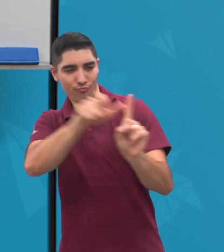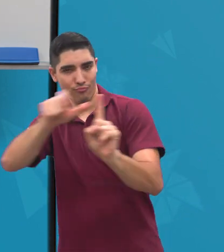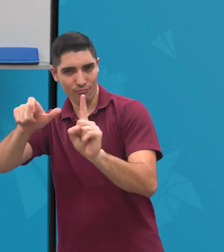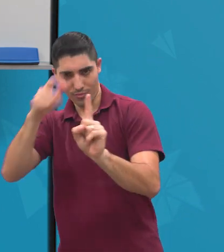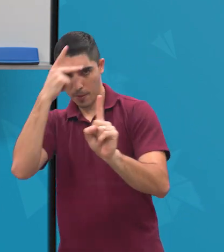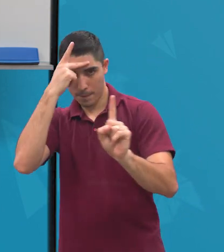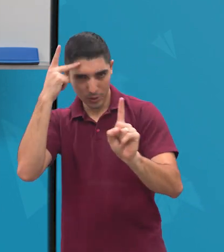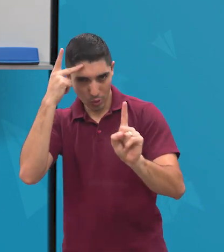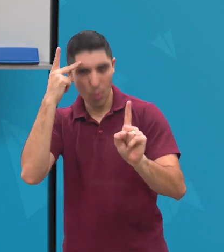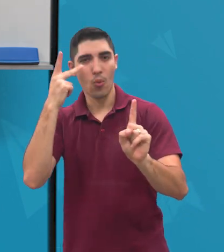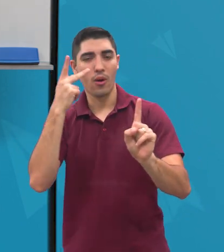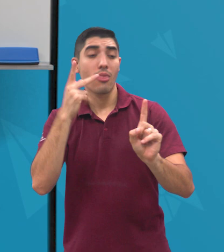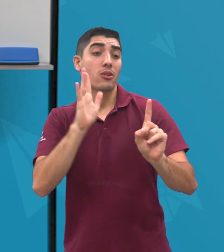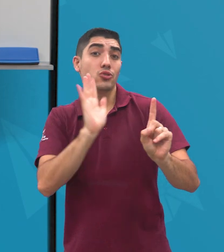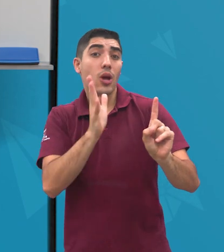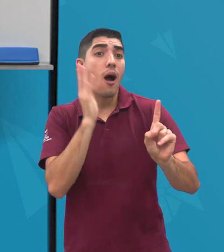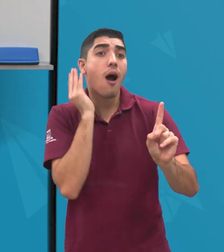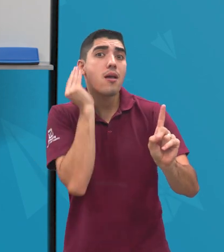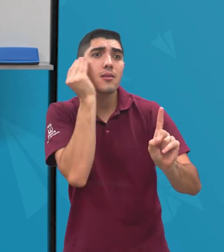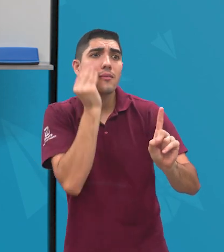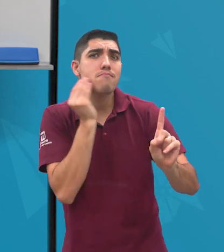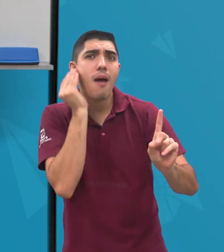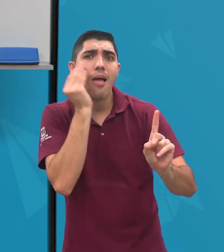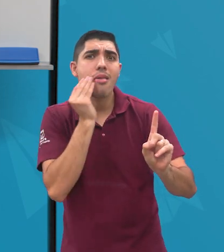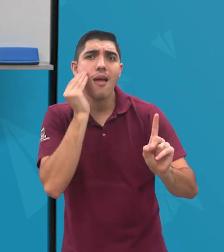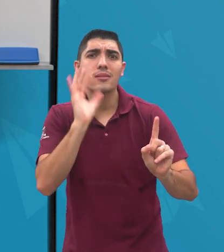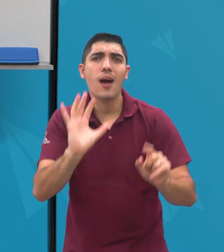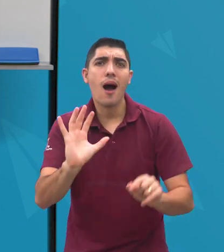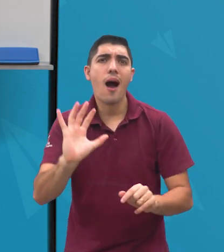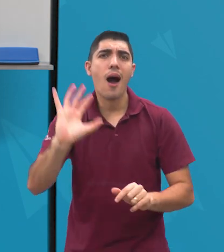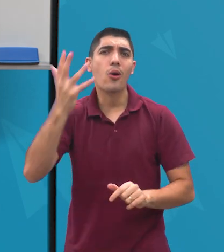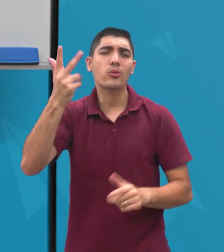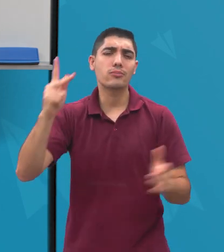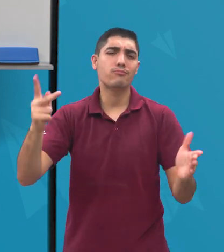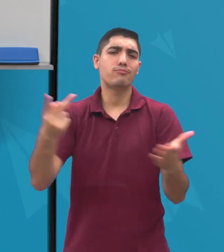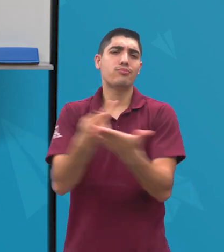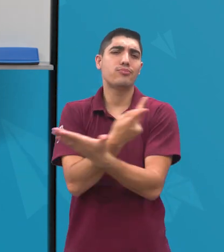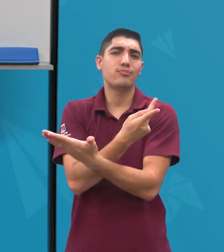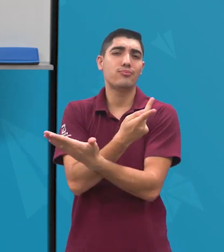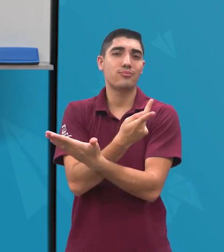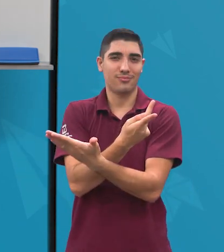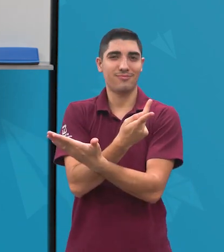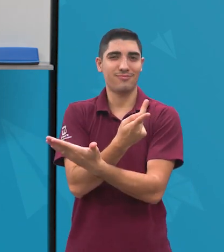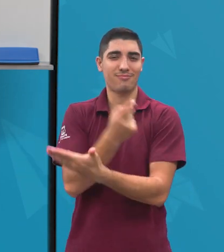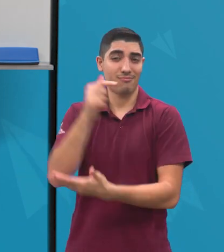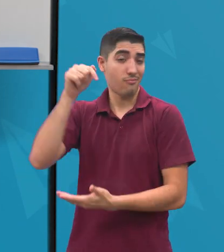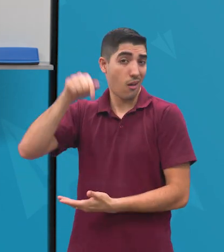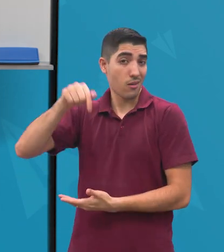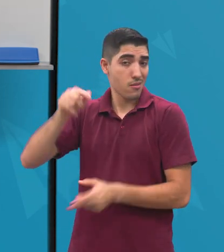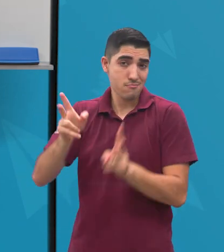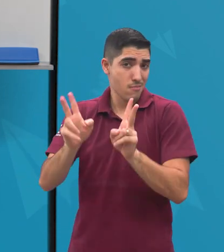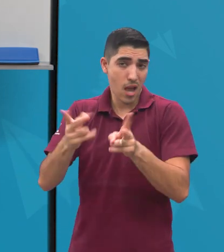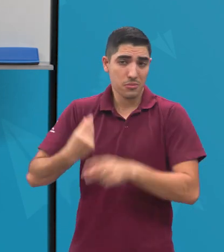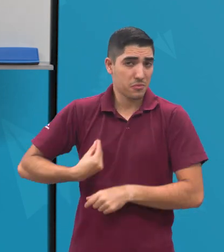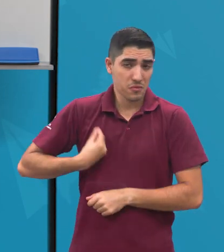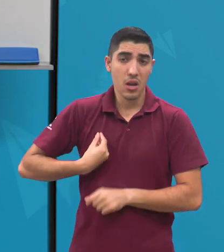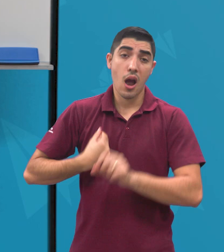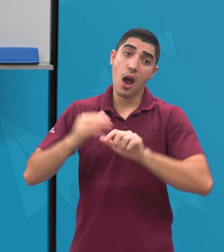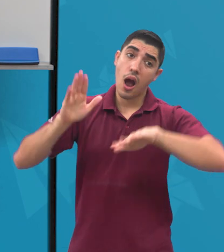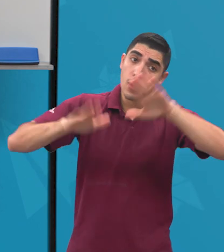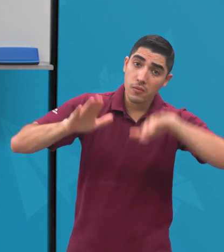humanos vivenciam neste mundo, muitas vezes experiências particulares